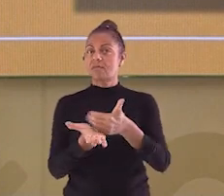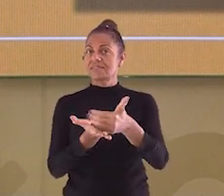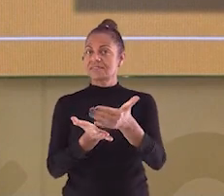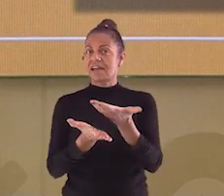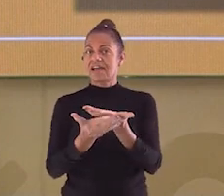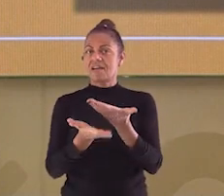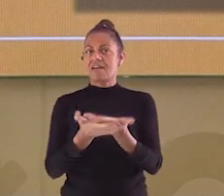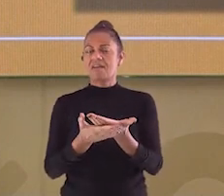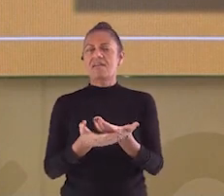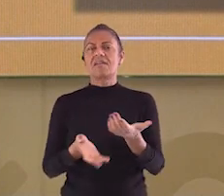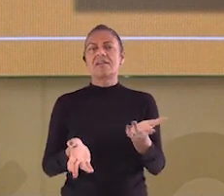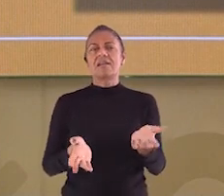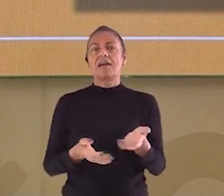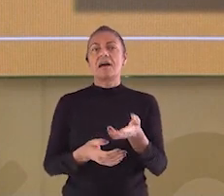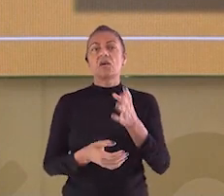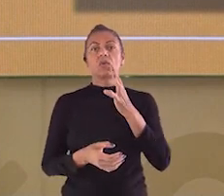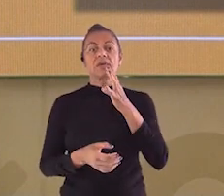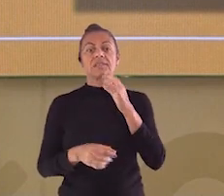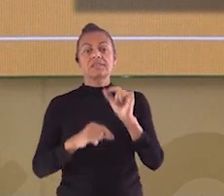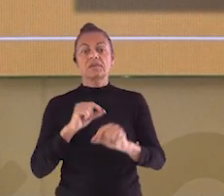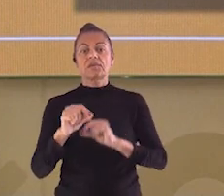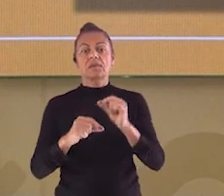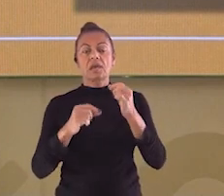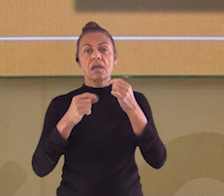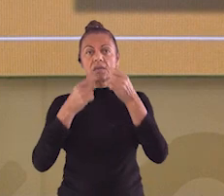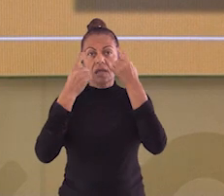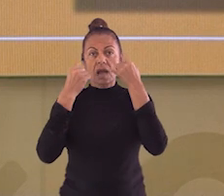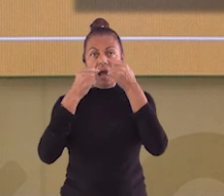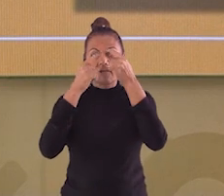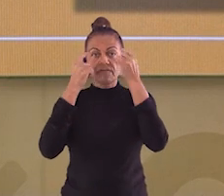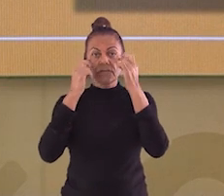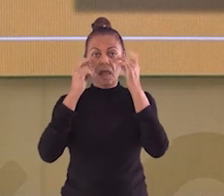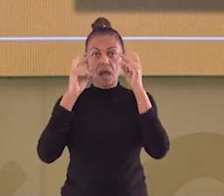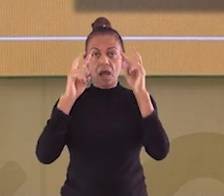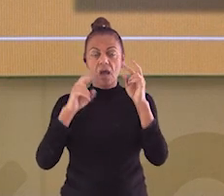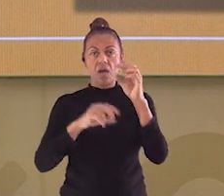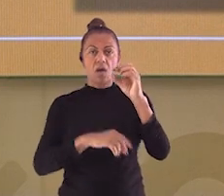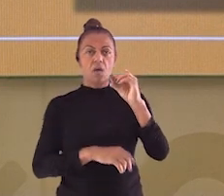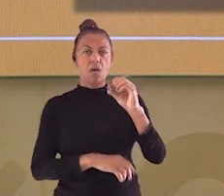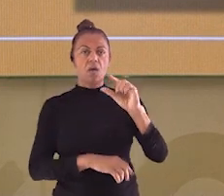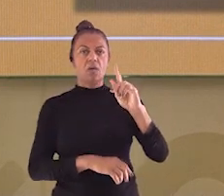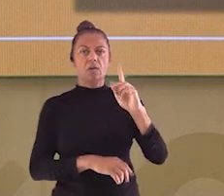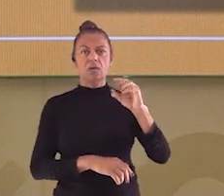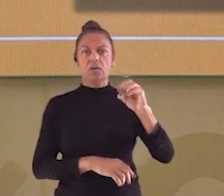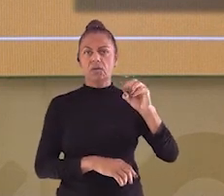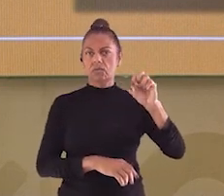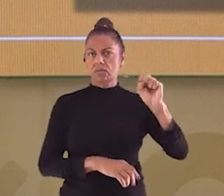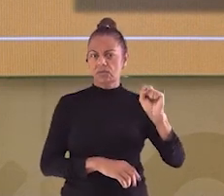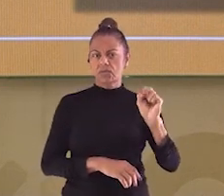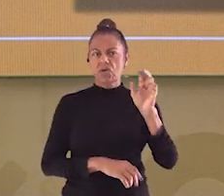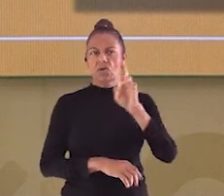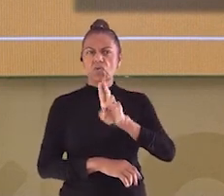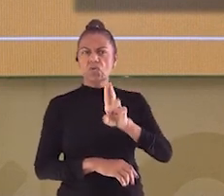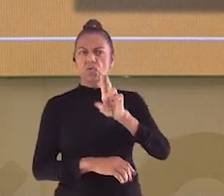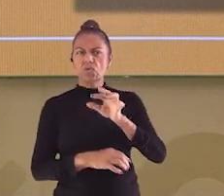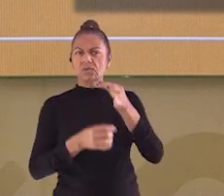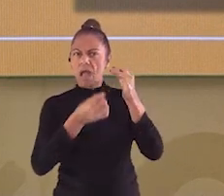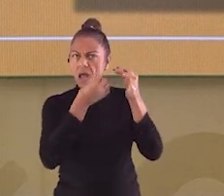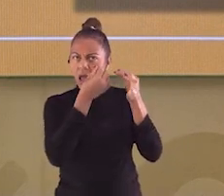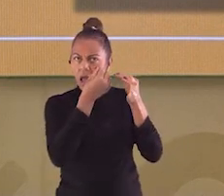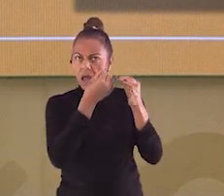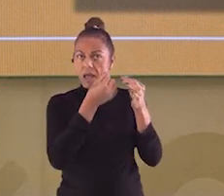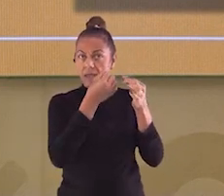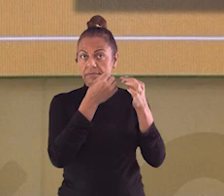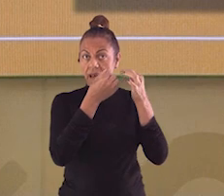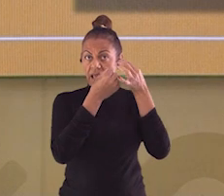aula conhecendo os órgãos da visão. Os olhos, afinal, o uso de lentes passa por eles,